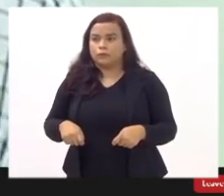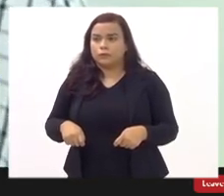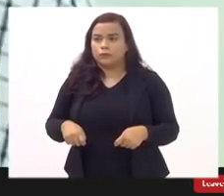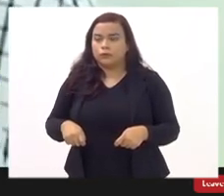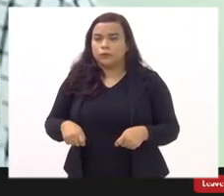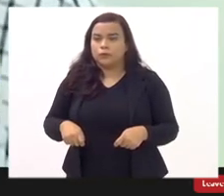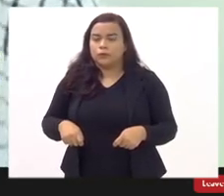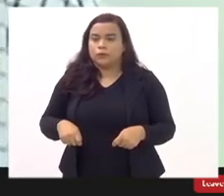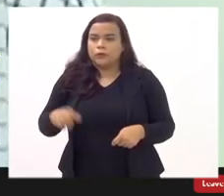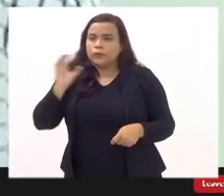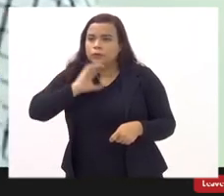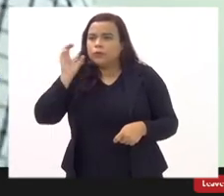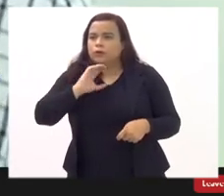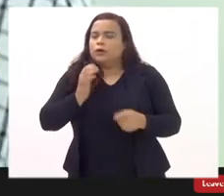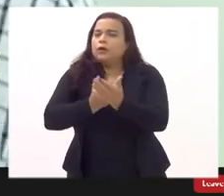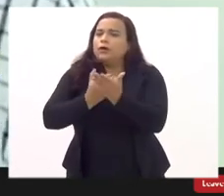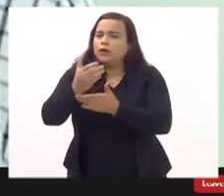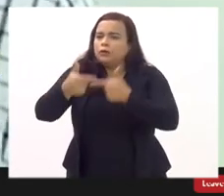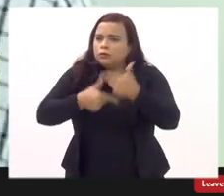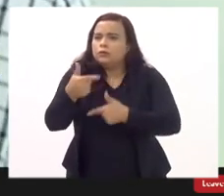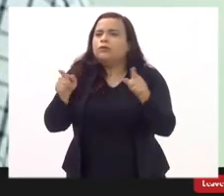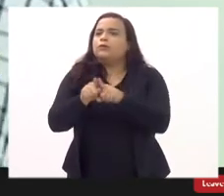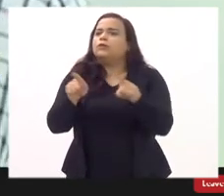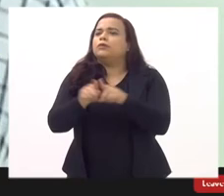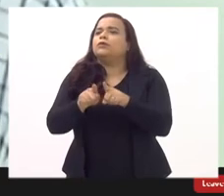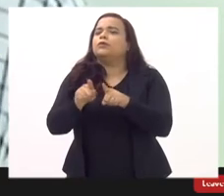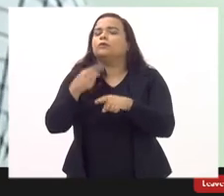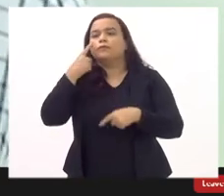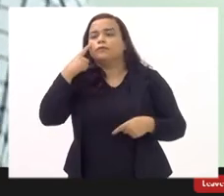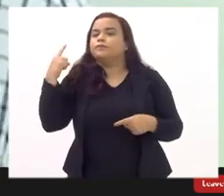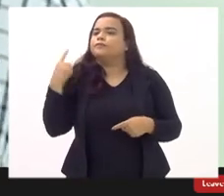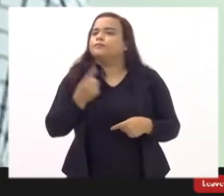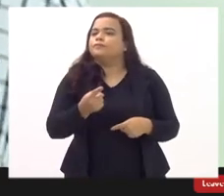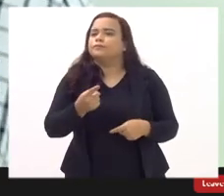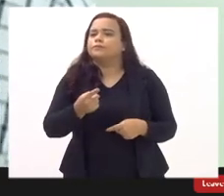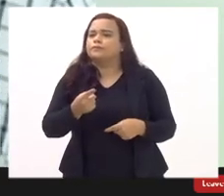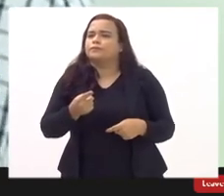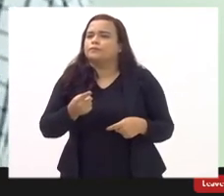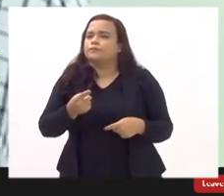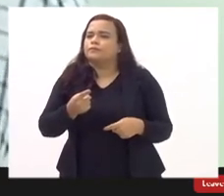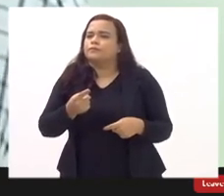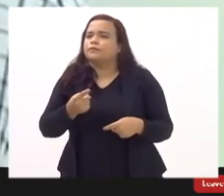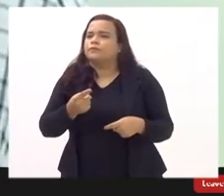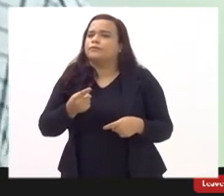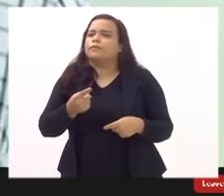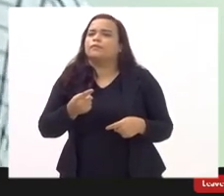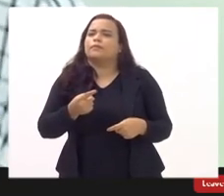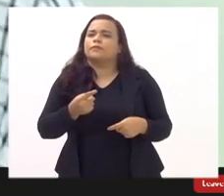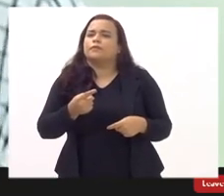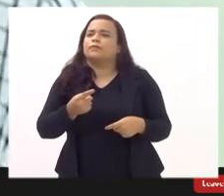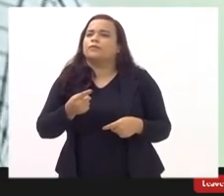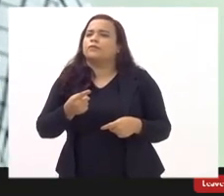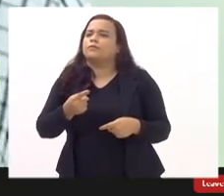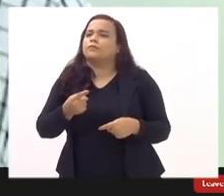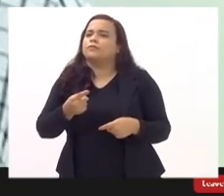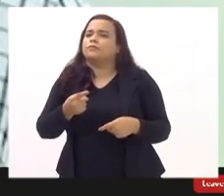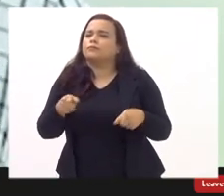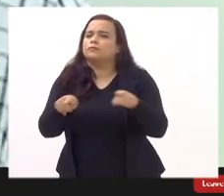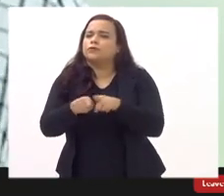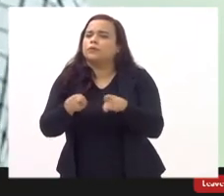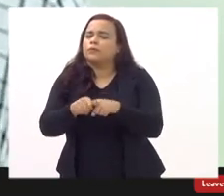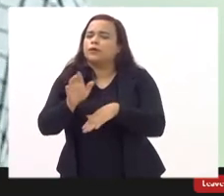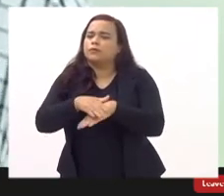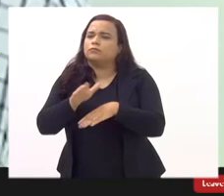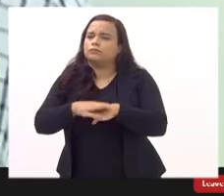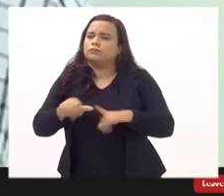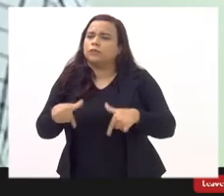execução, né? E os estudantes possam ter aí o seu direito garantido. De nossa parte, como atividade meio, que a Secretaria de